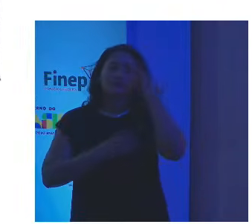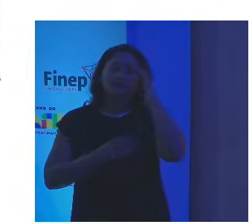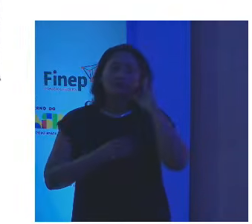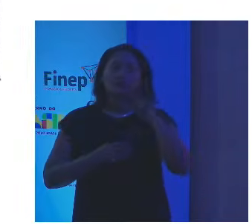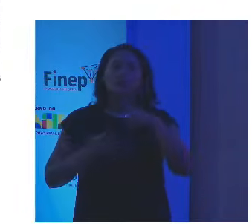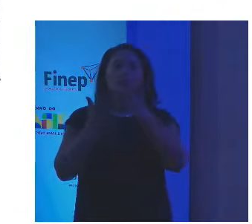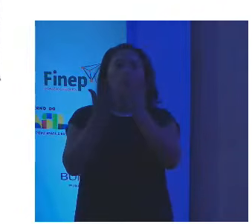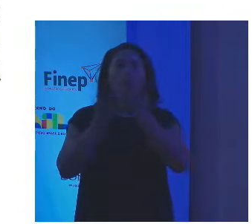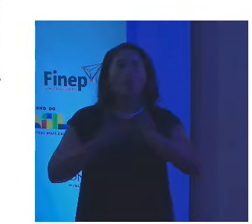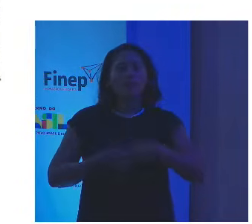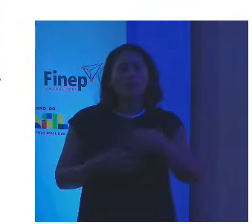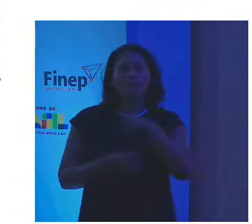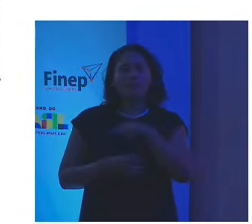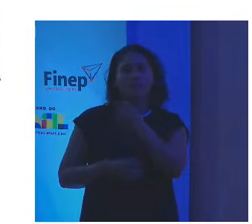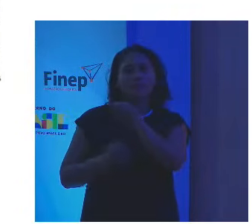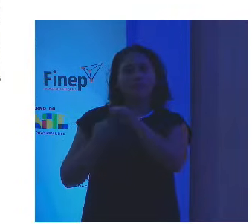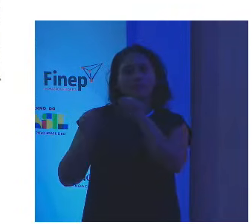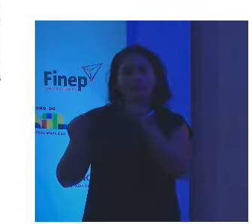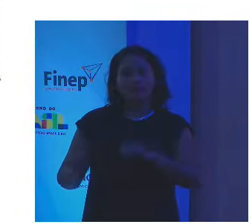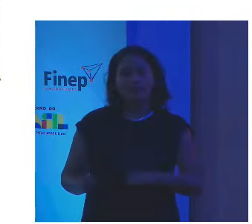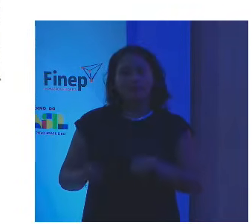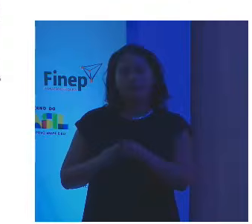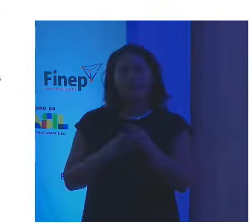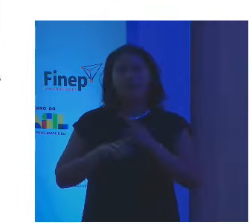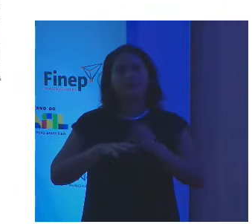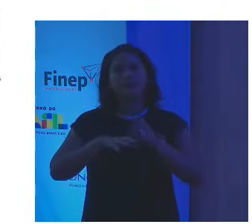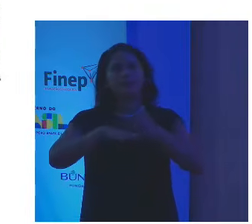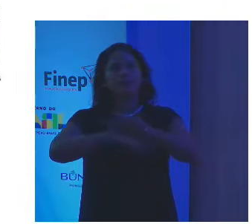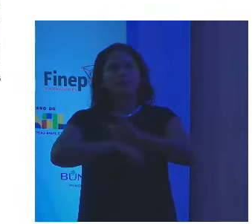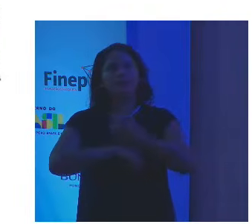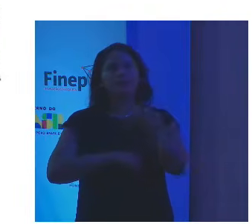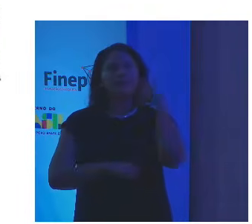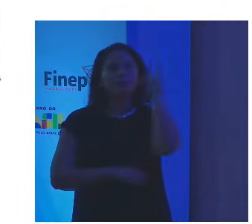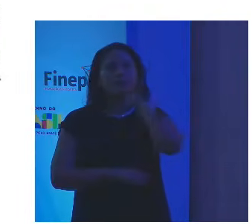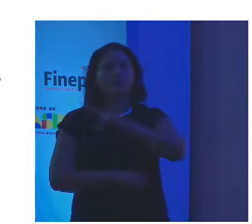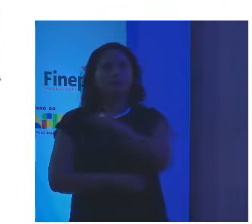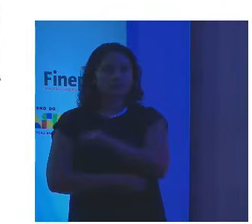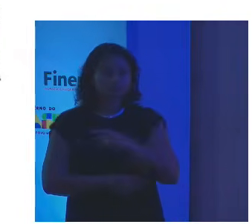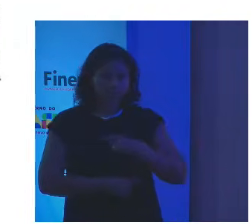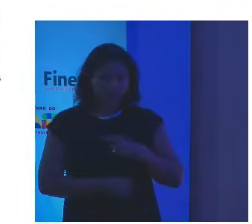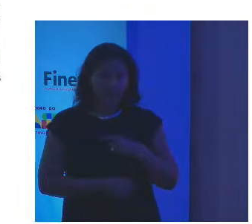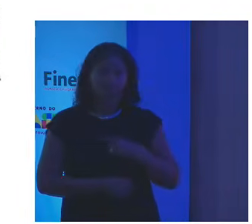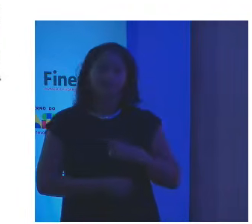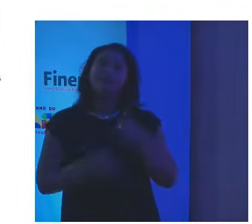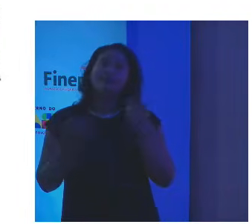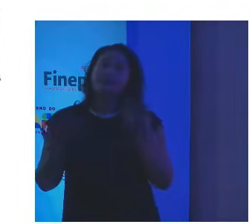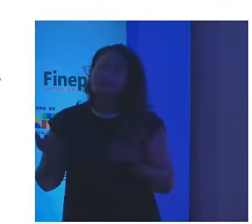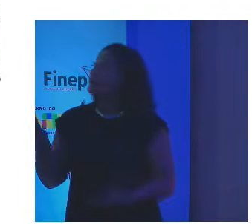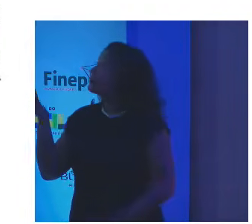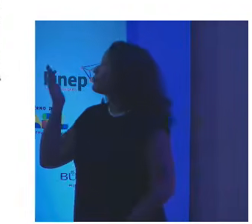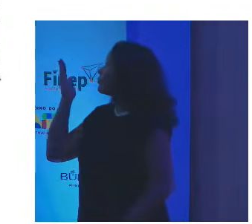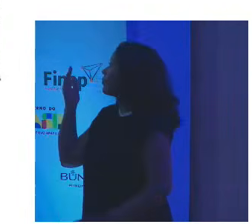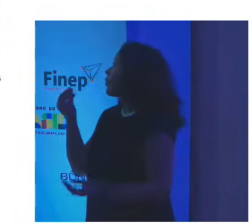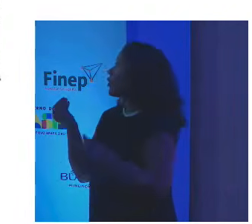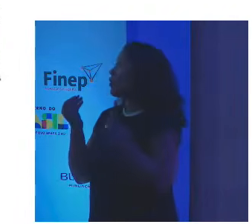sistemas complexos que necessitam de transdisciplinaridade para poder chegar em algum lugar. E qual que chegar a esse lugar? É o oceano da manhã que a